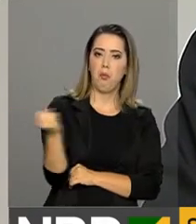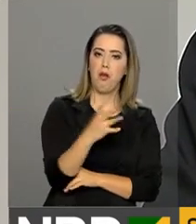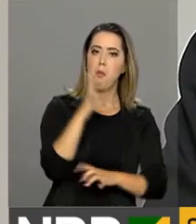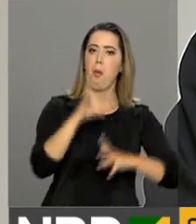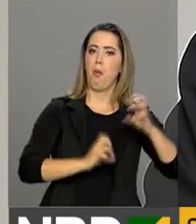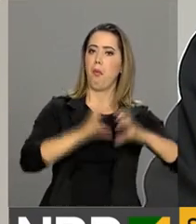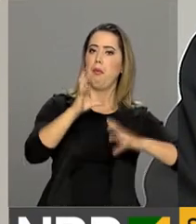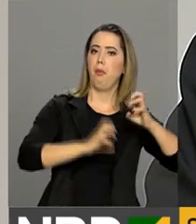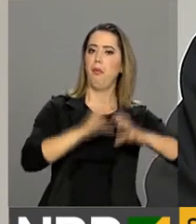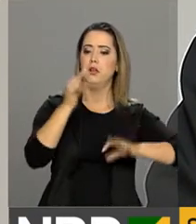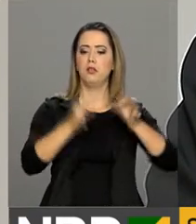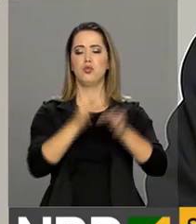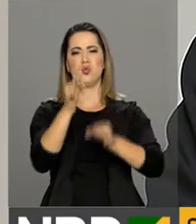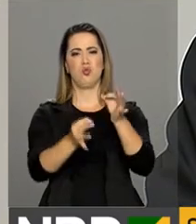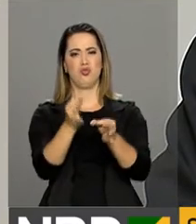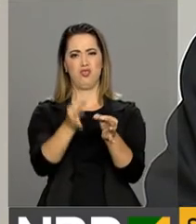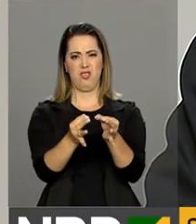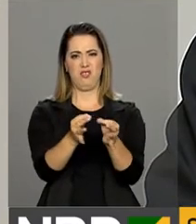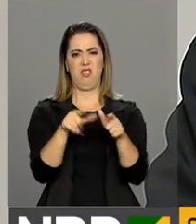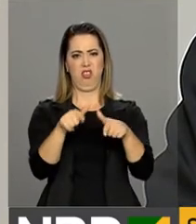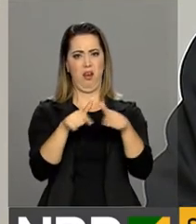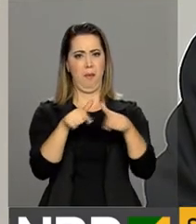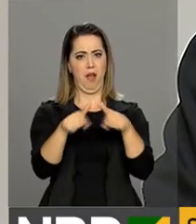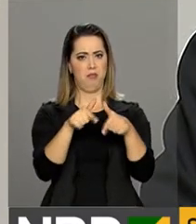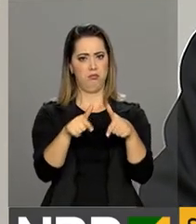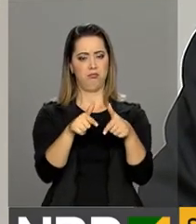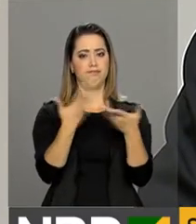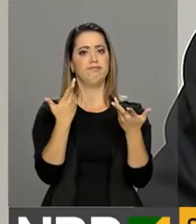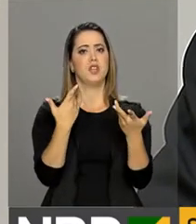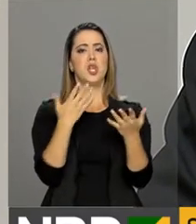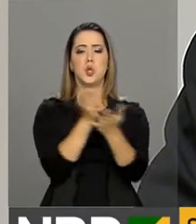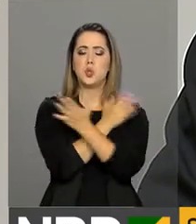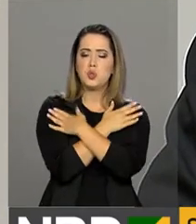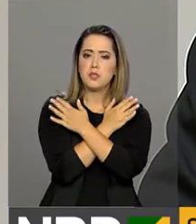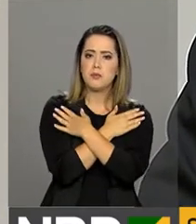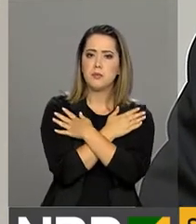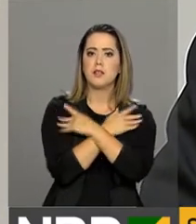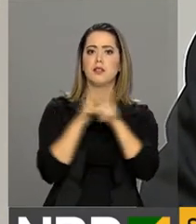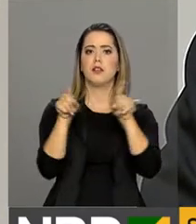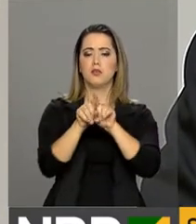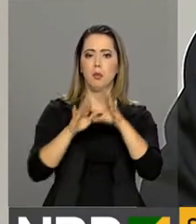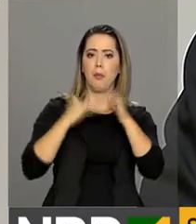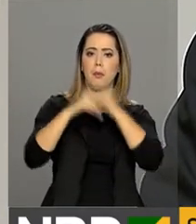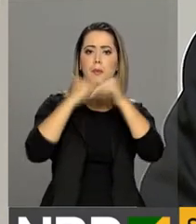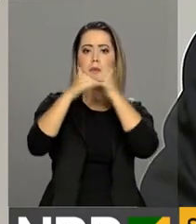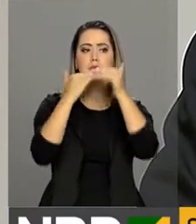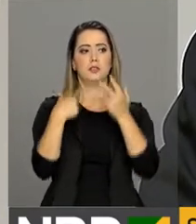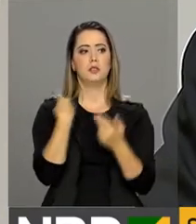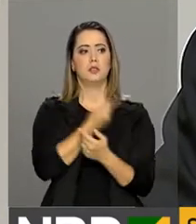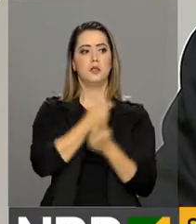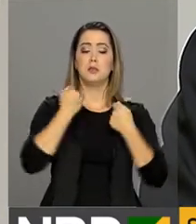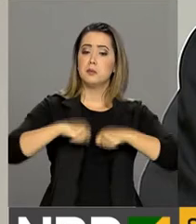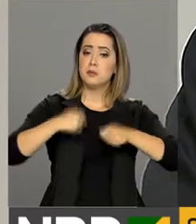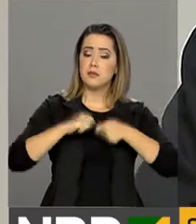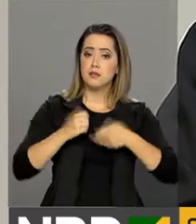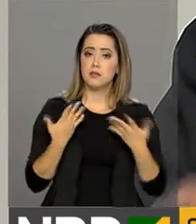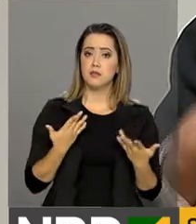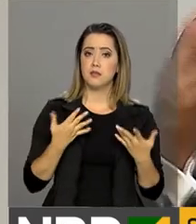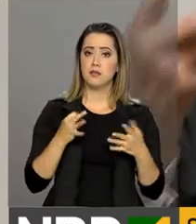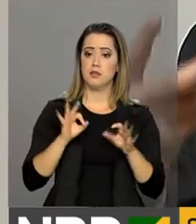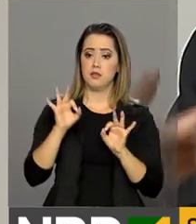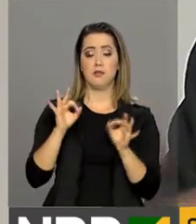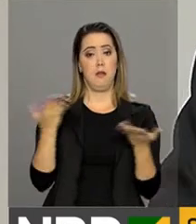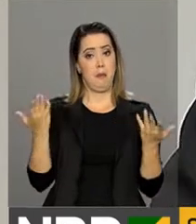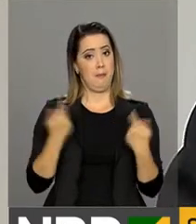e além do mais o número de desempregados que nós temos nós teremos que montar uma estratégia